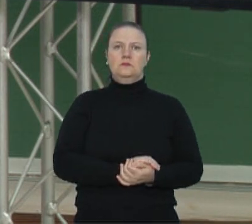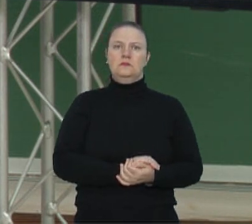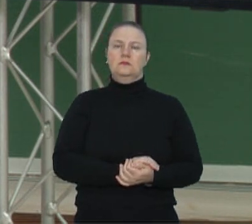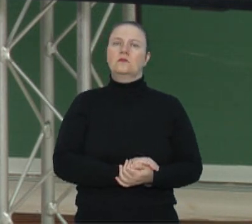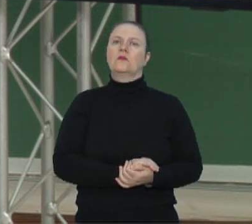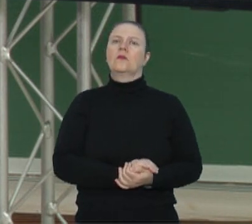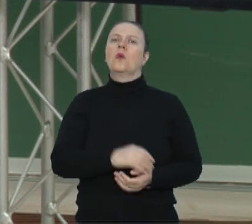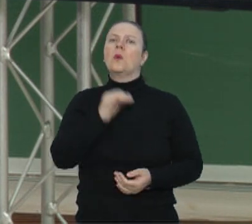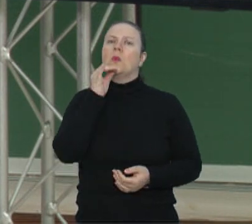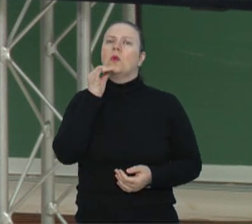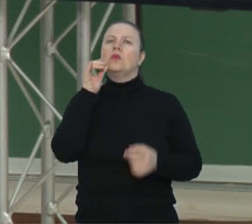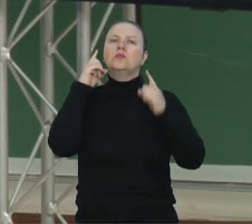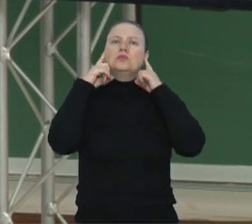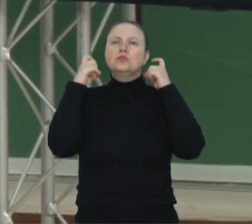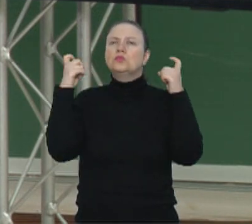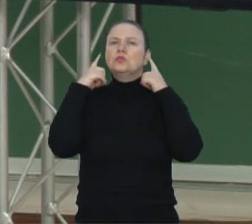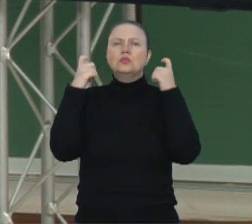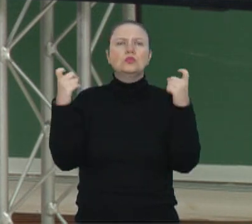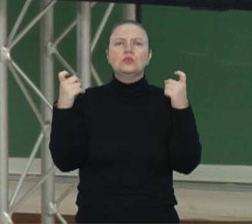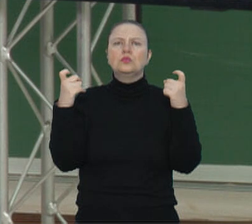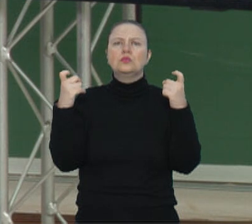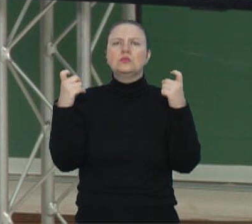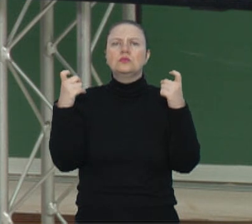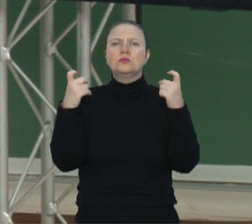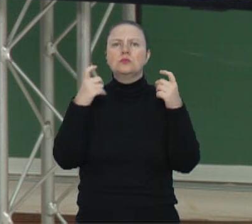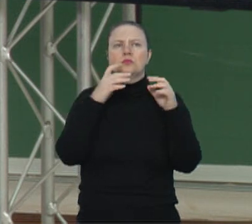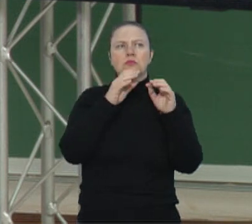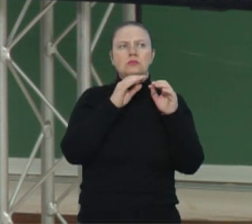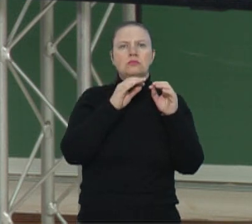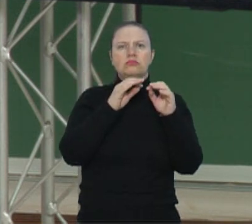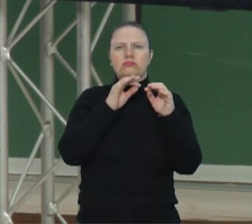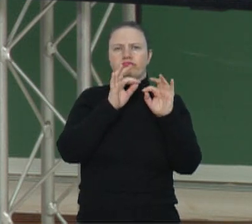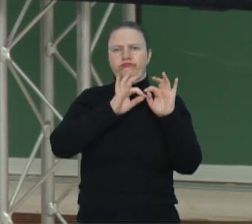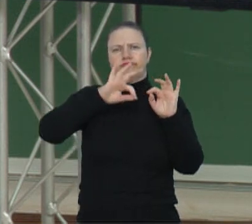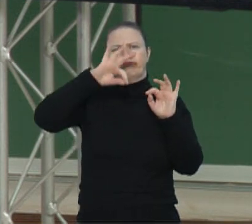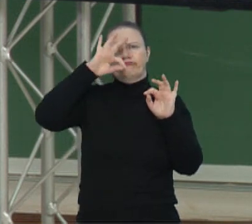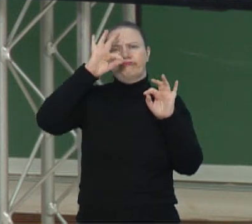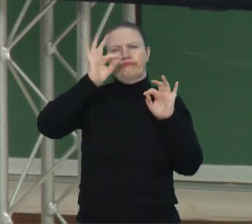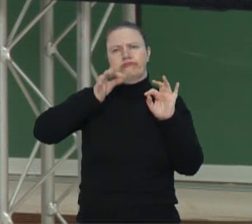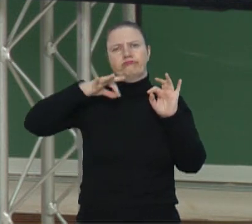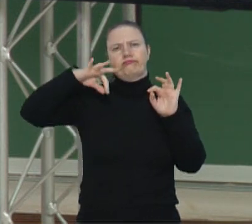um som mais longo, assim.